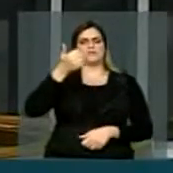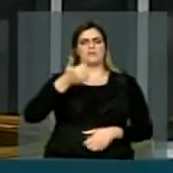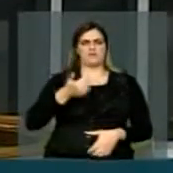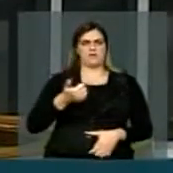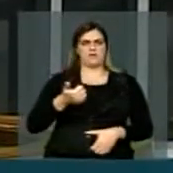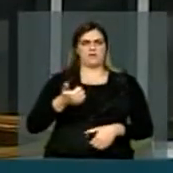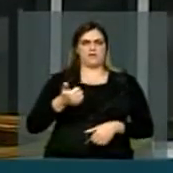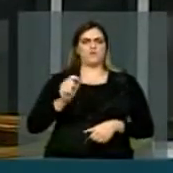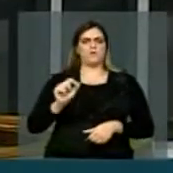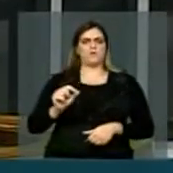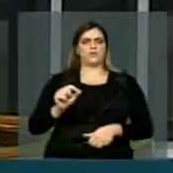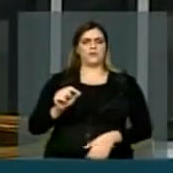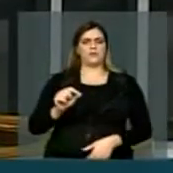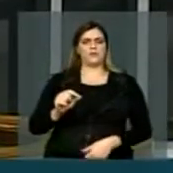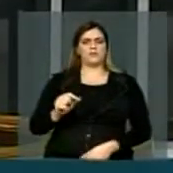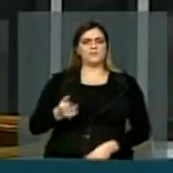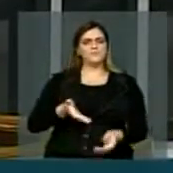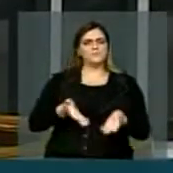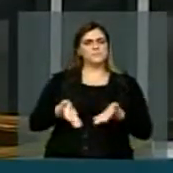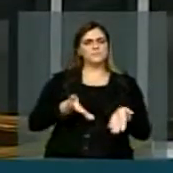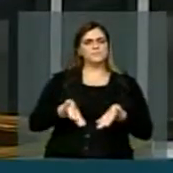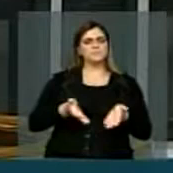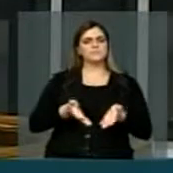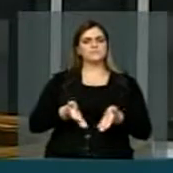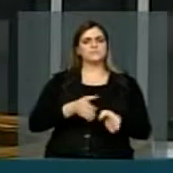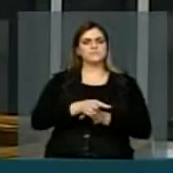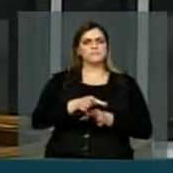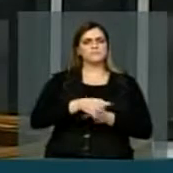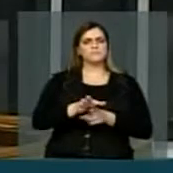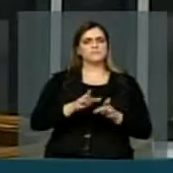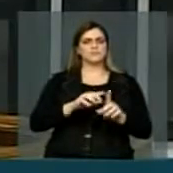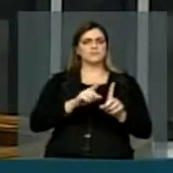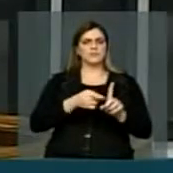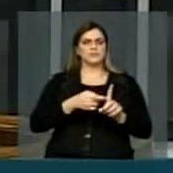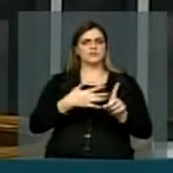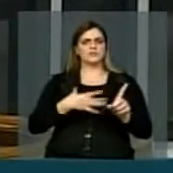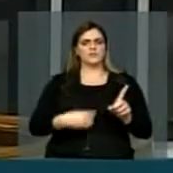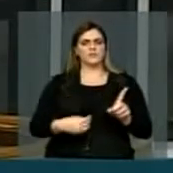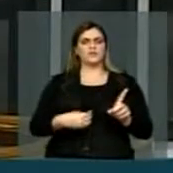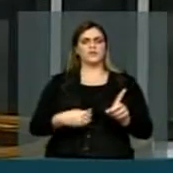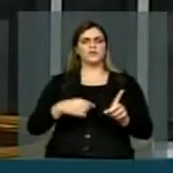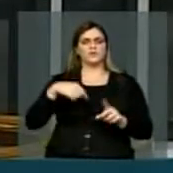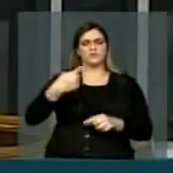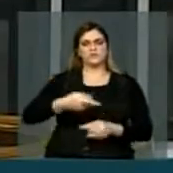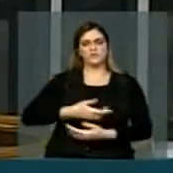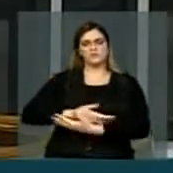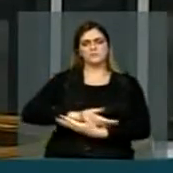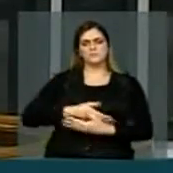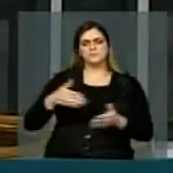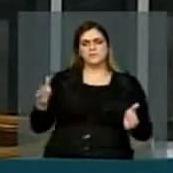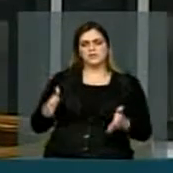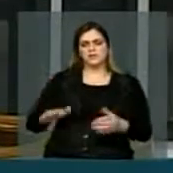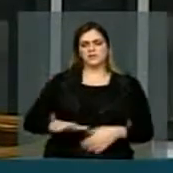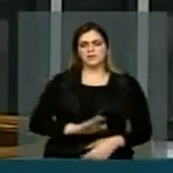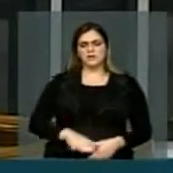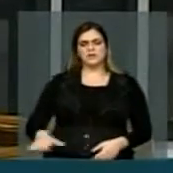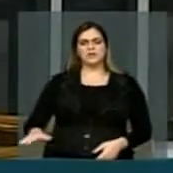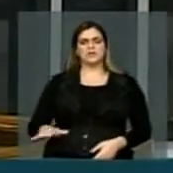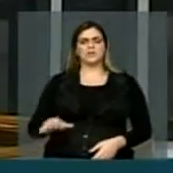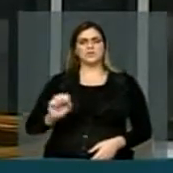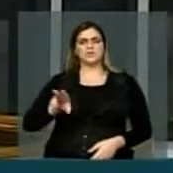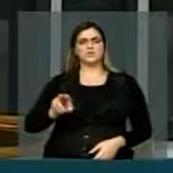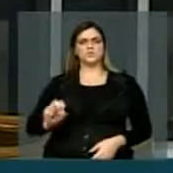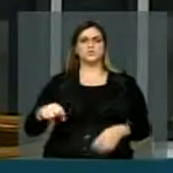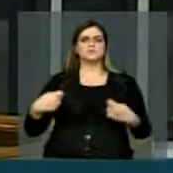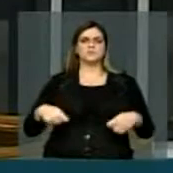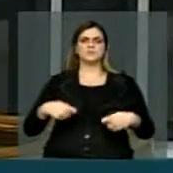a qualidade da atenção à saúde reprodutiva, materna, neonatal e infantil no nosso Sistema Único